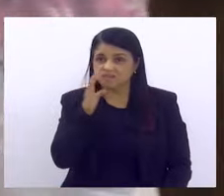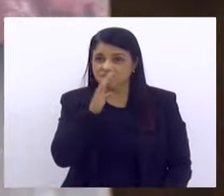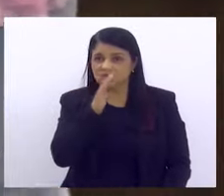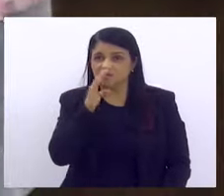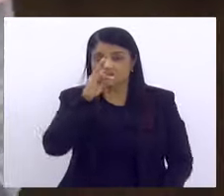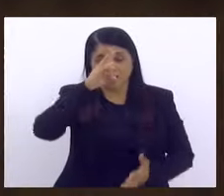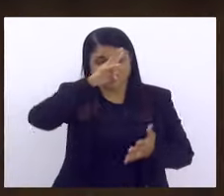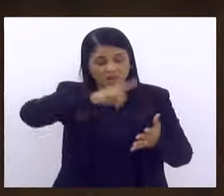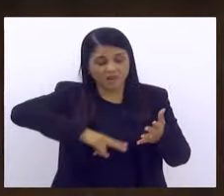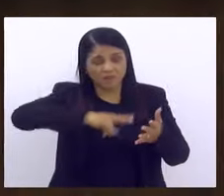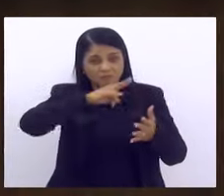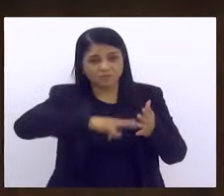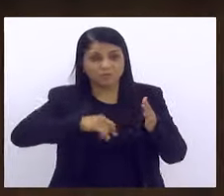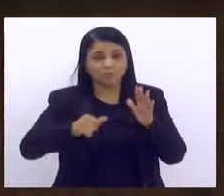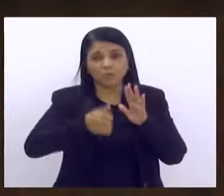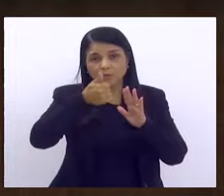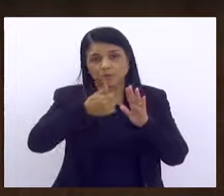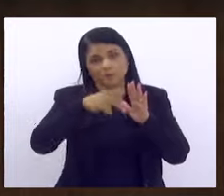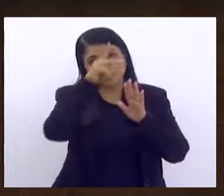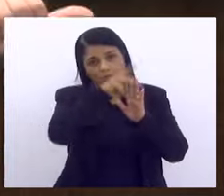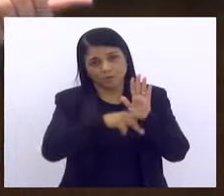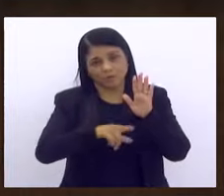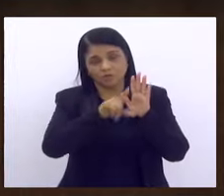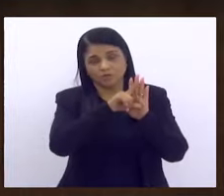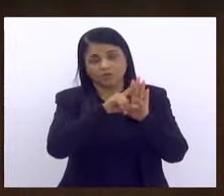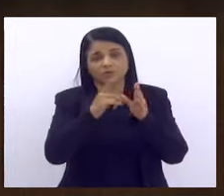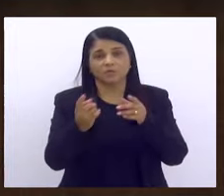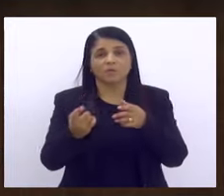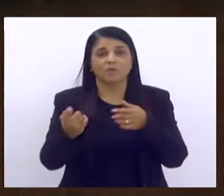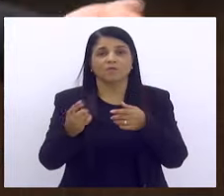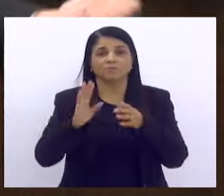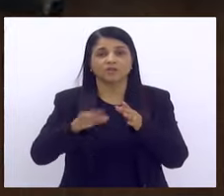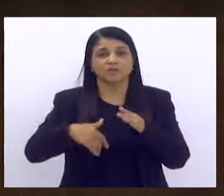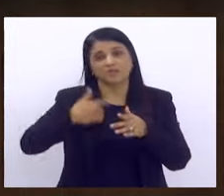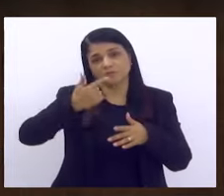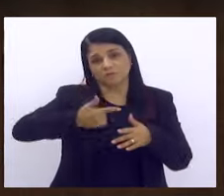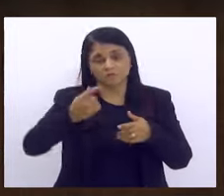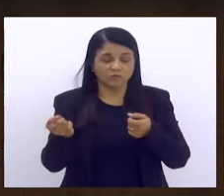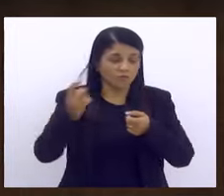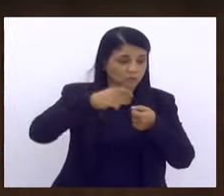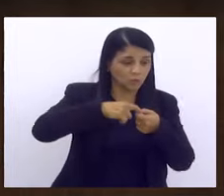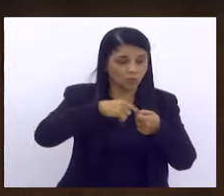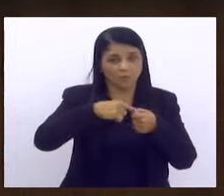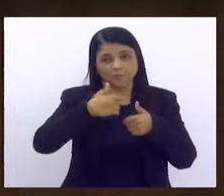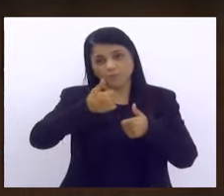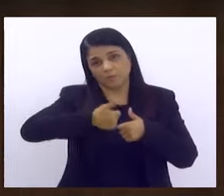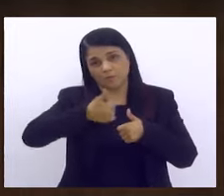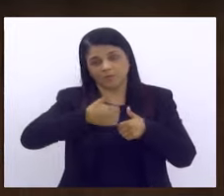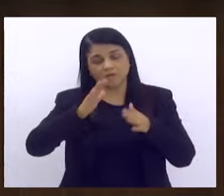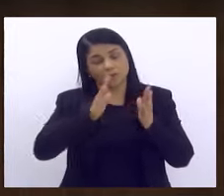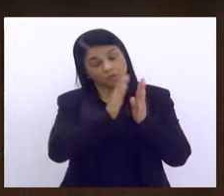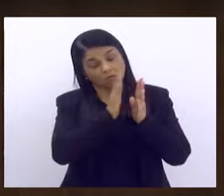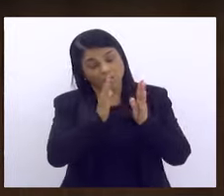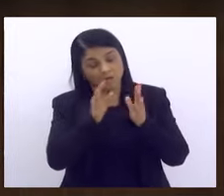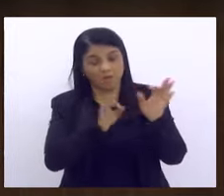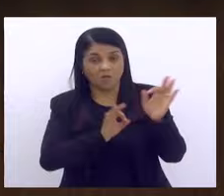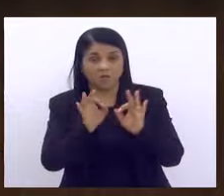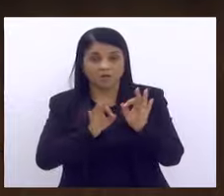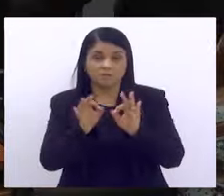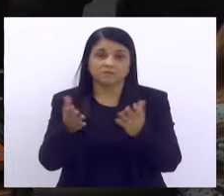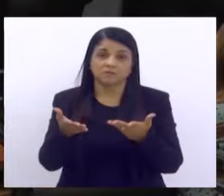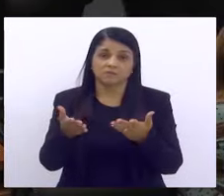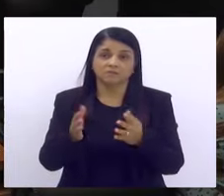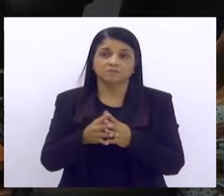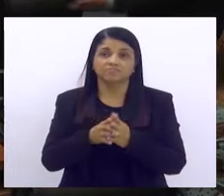na leitura do primeiro projeto, votou, agora o deputado Serafim já estava no segundo, pede votar para o primeiro, só para tentar organizar.